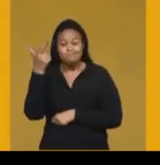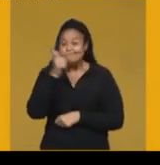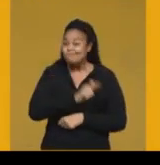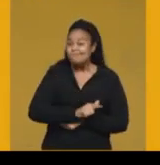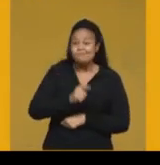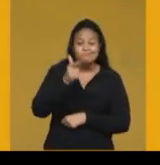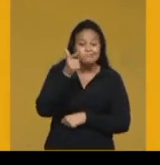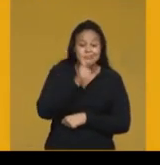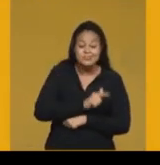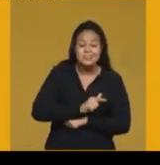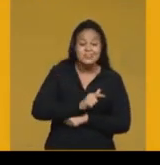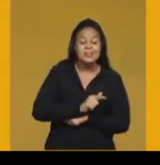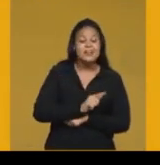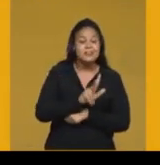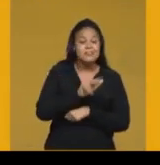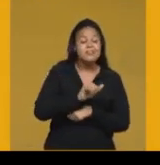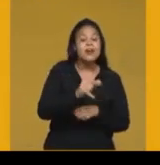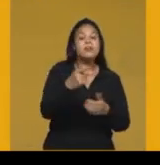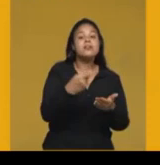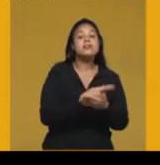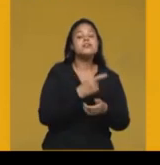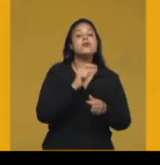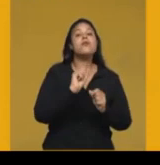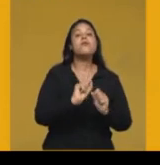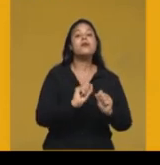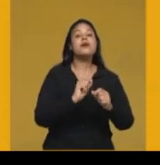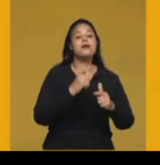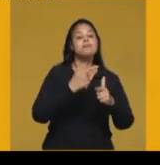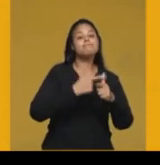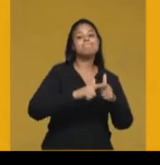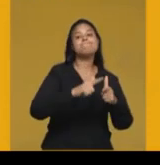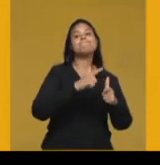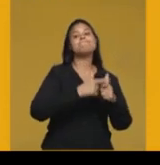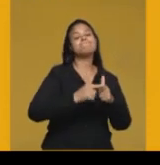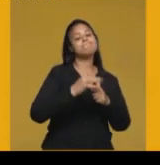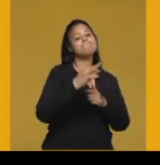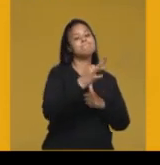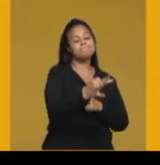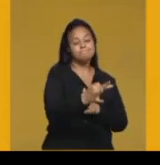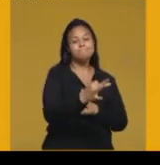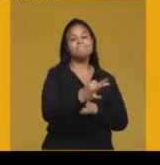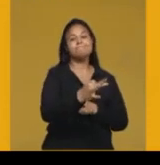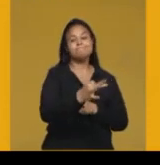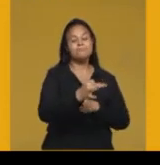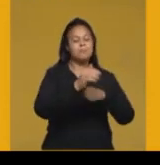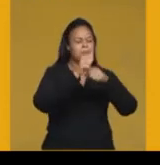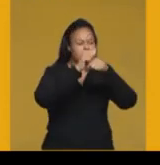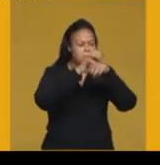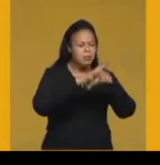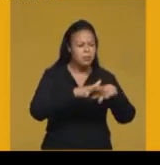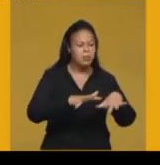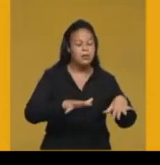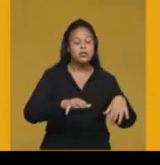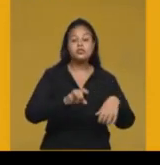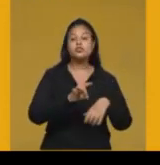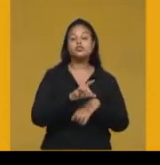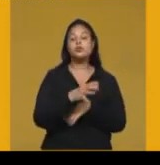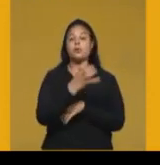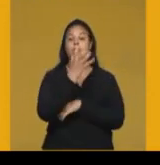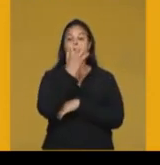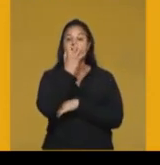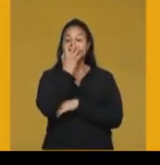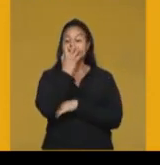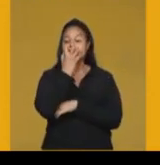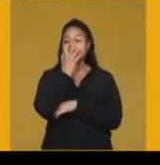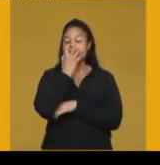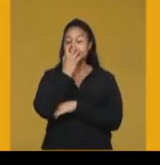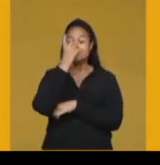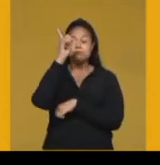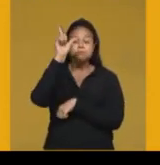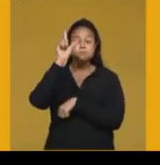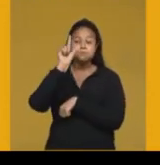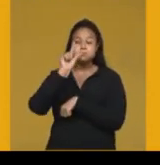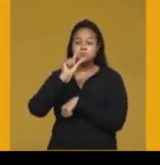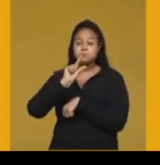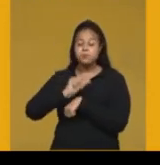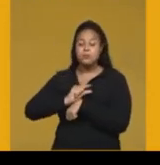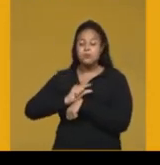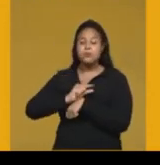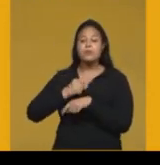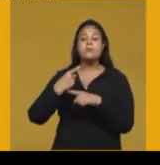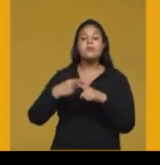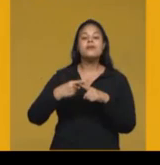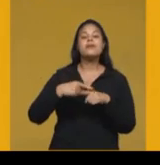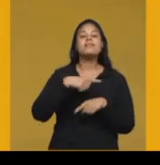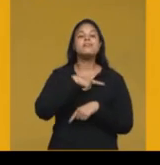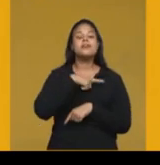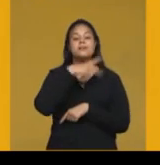vai colapsar. Temos somente 26 respiradores em todo o país, com quase 30 milhões de